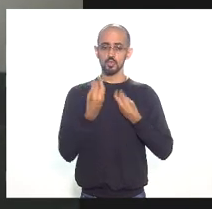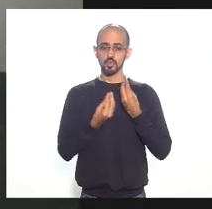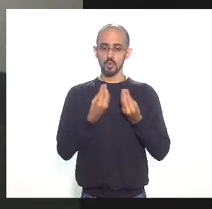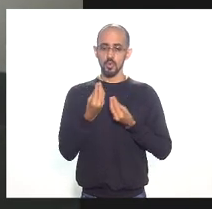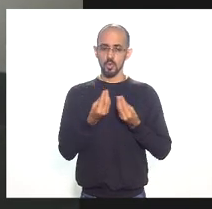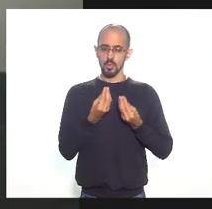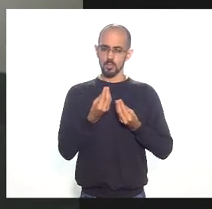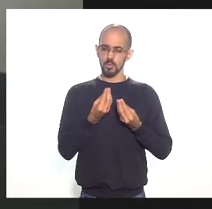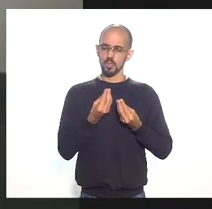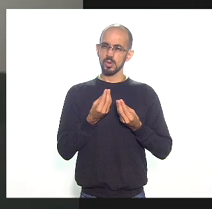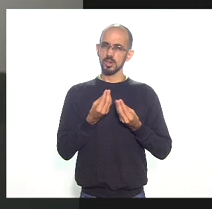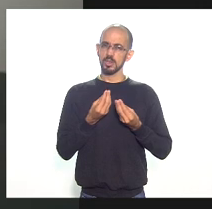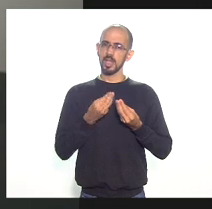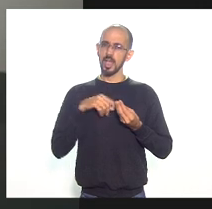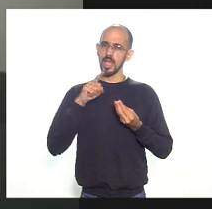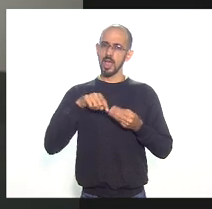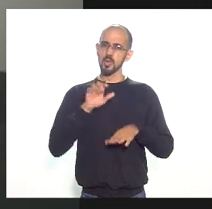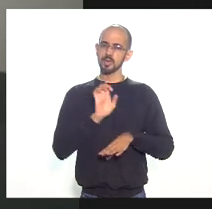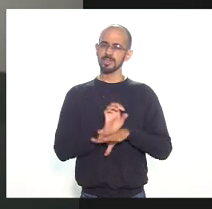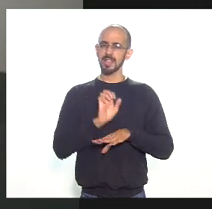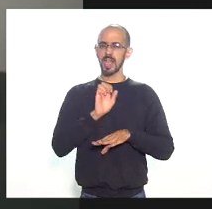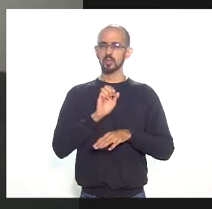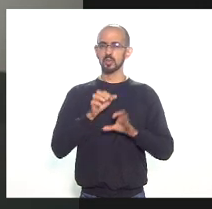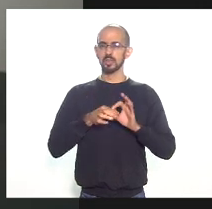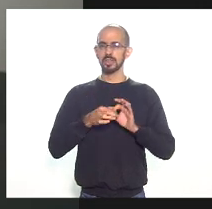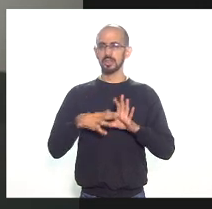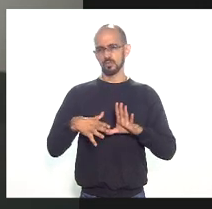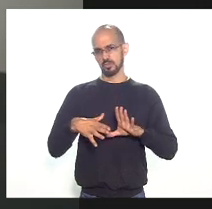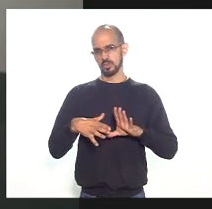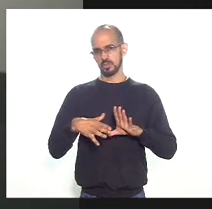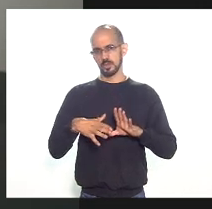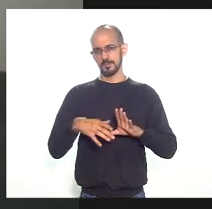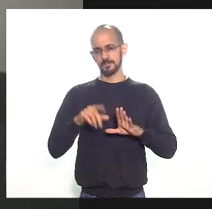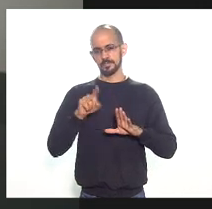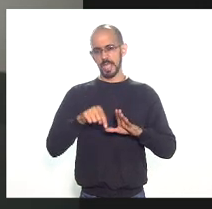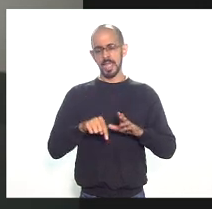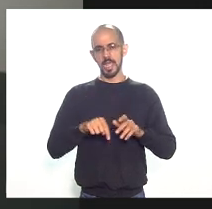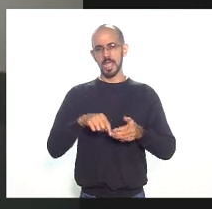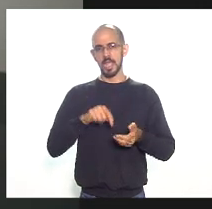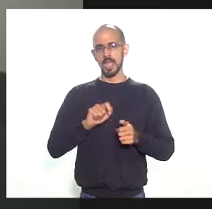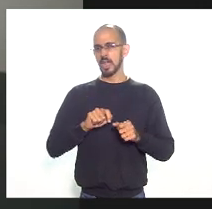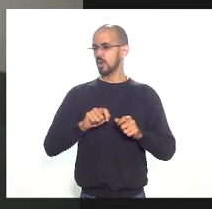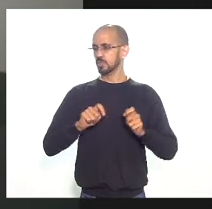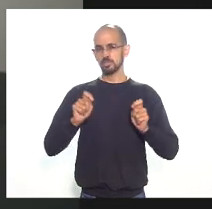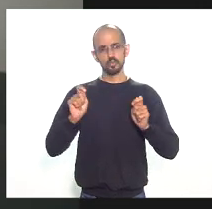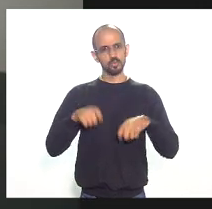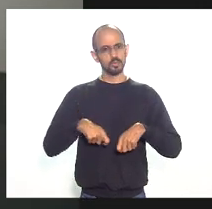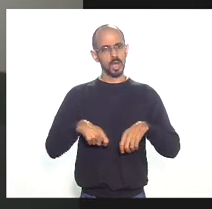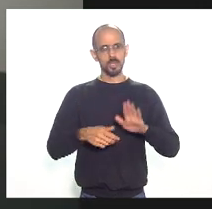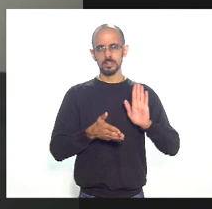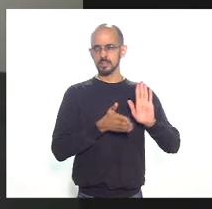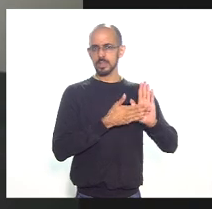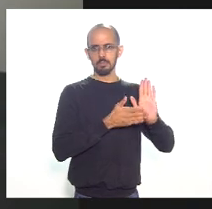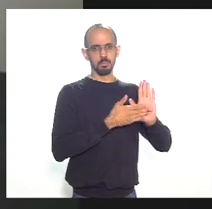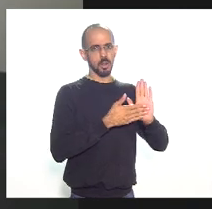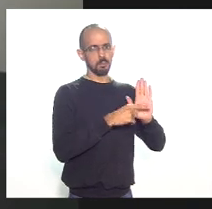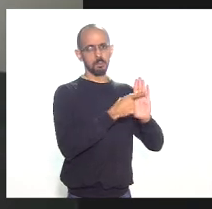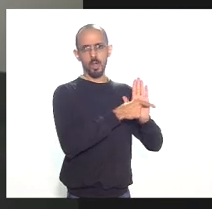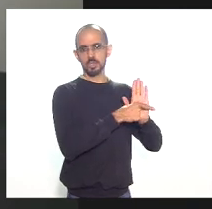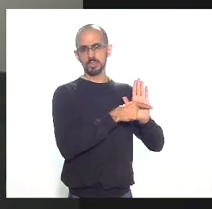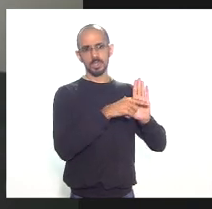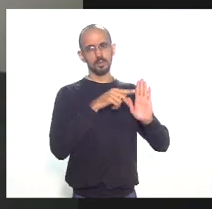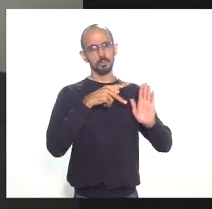Estado Democrático de Direito. Evidencia-se, pois, a inviabilidade da proposta de vinda do PL